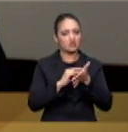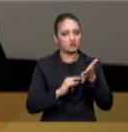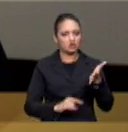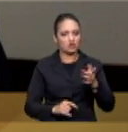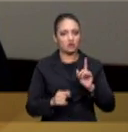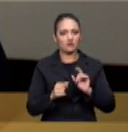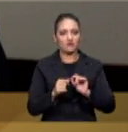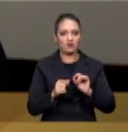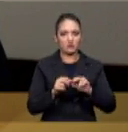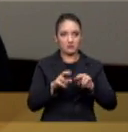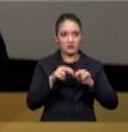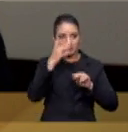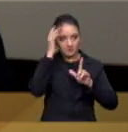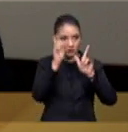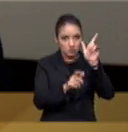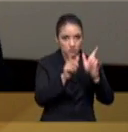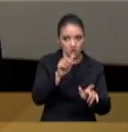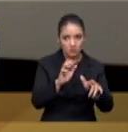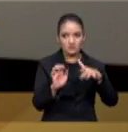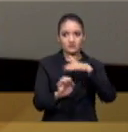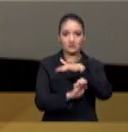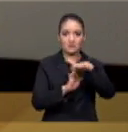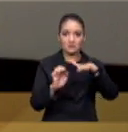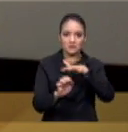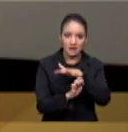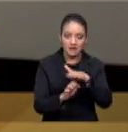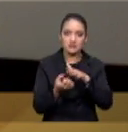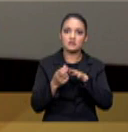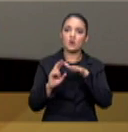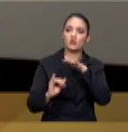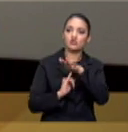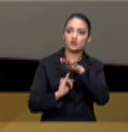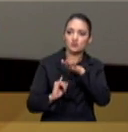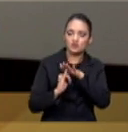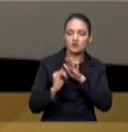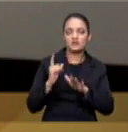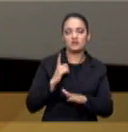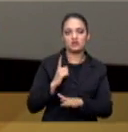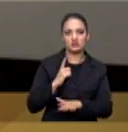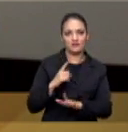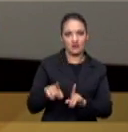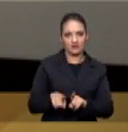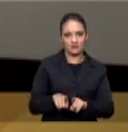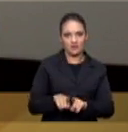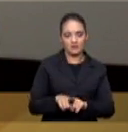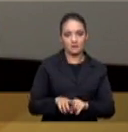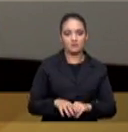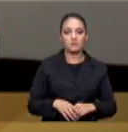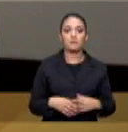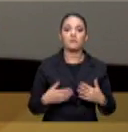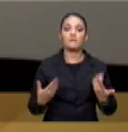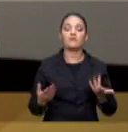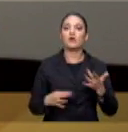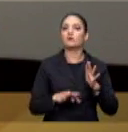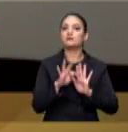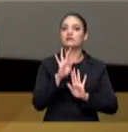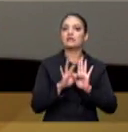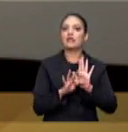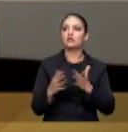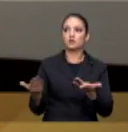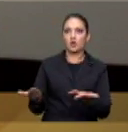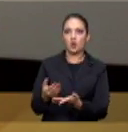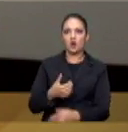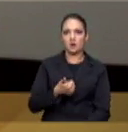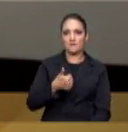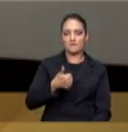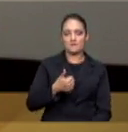eles, suas autarquias e pelas fundações que instituírem ou mantiverem. Esta é a redação atual